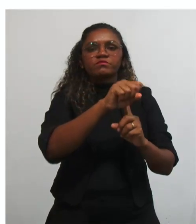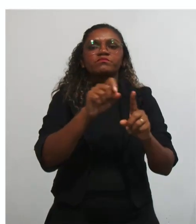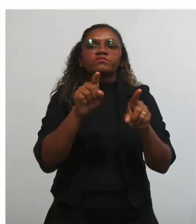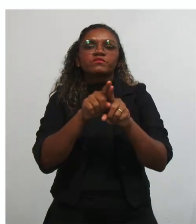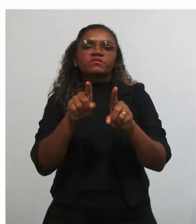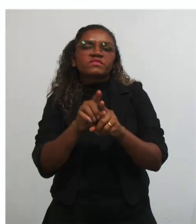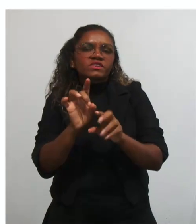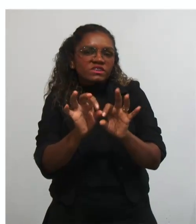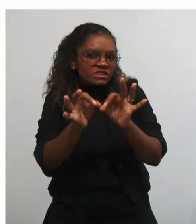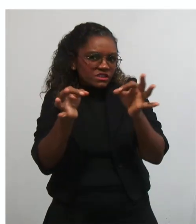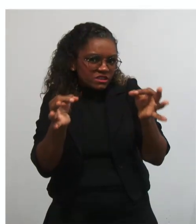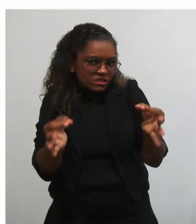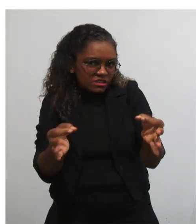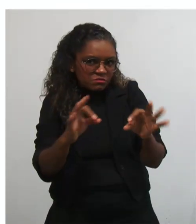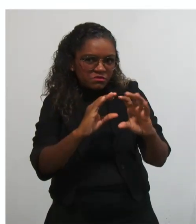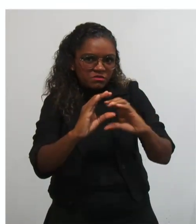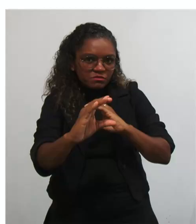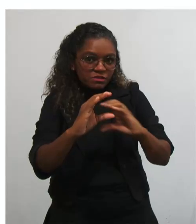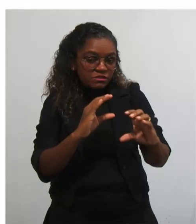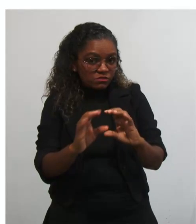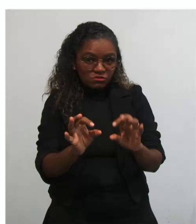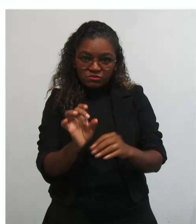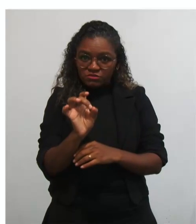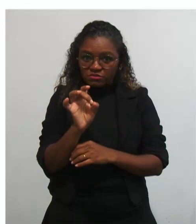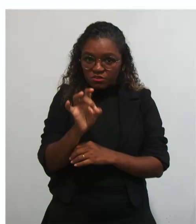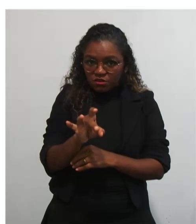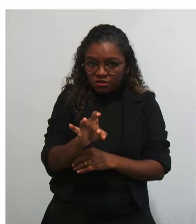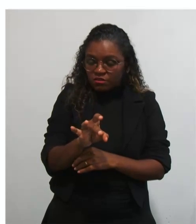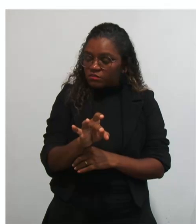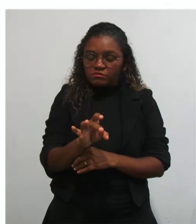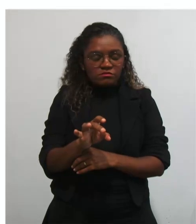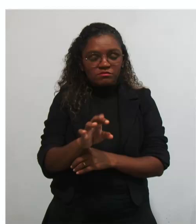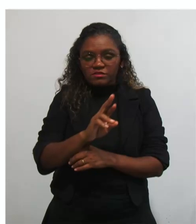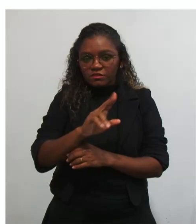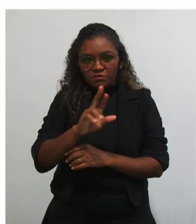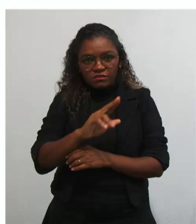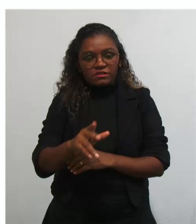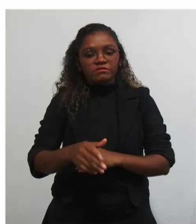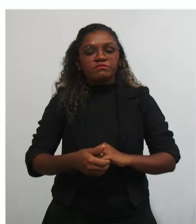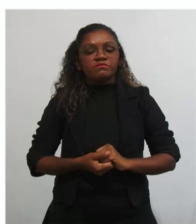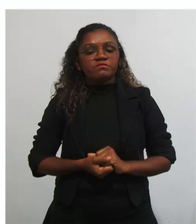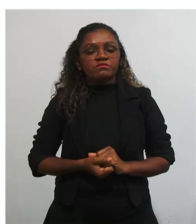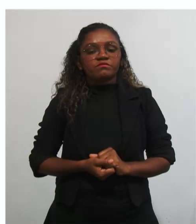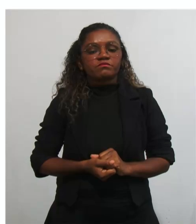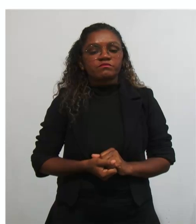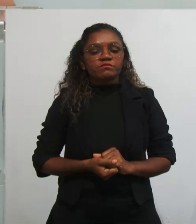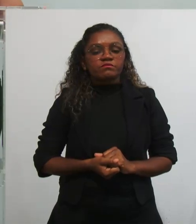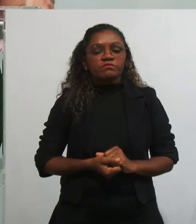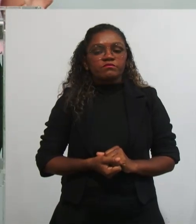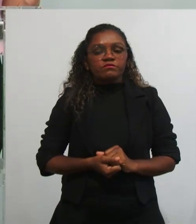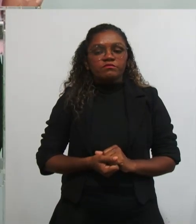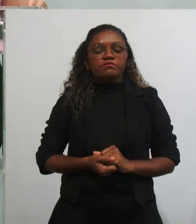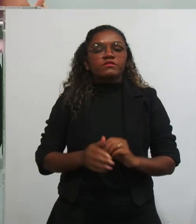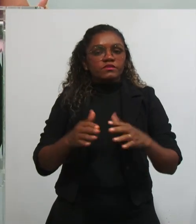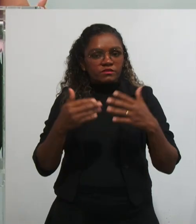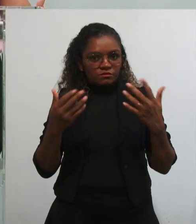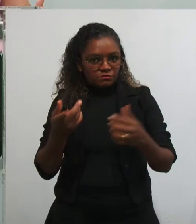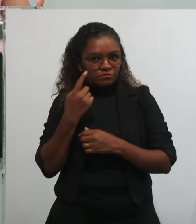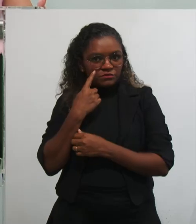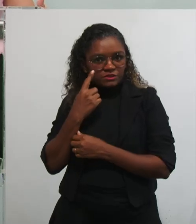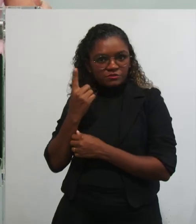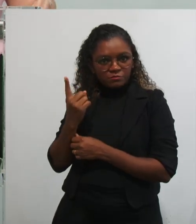mero instrumento de comunicação ou transmissão de informação. Então, vejam, nessa